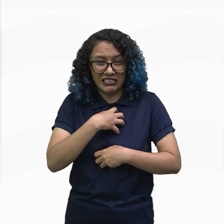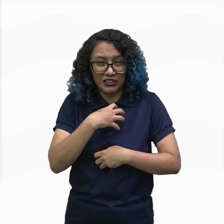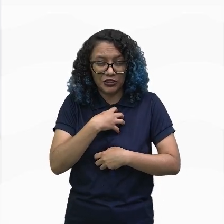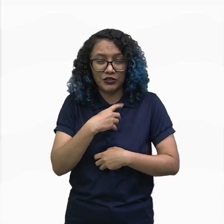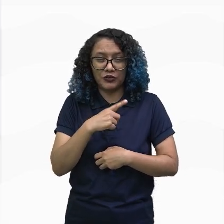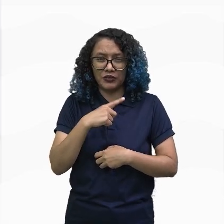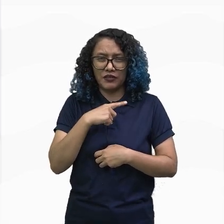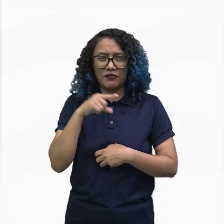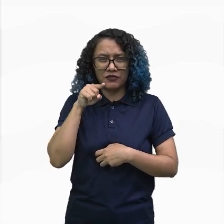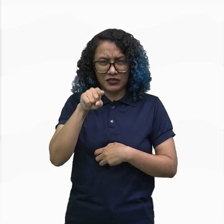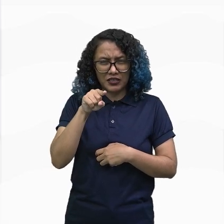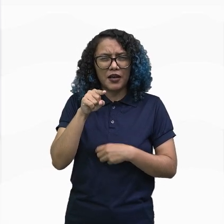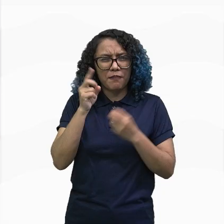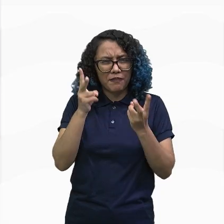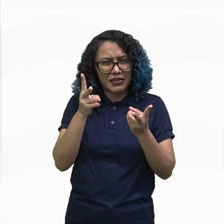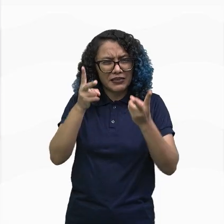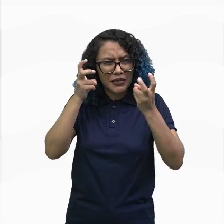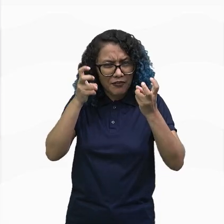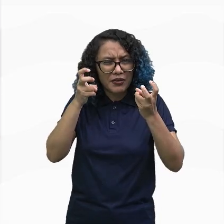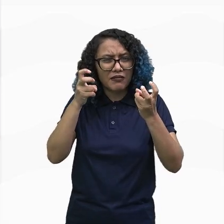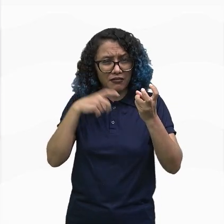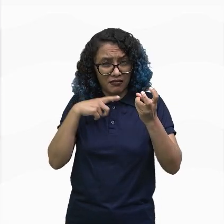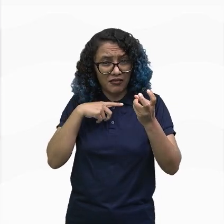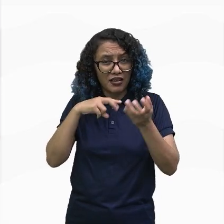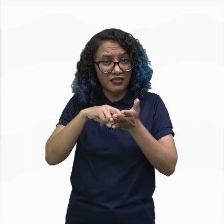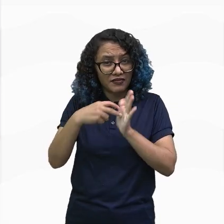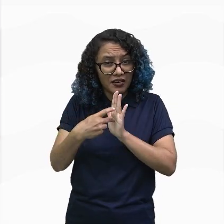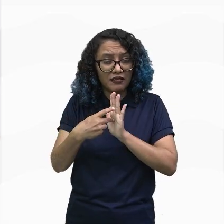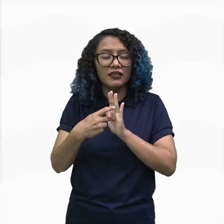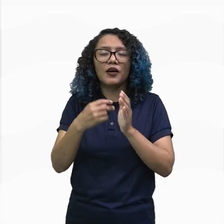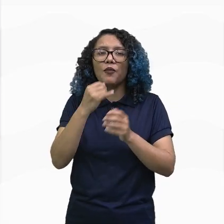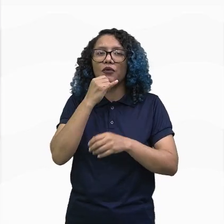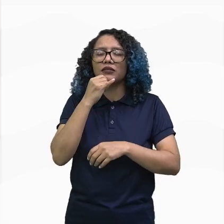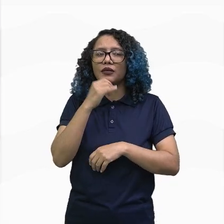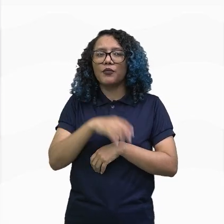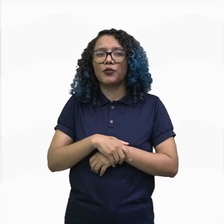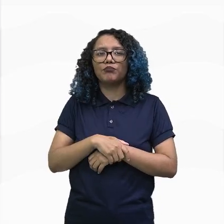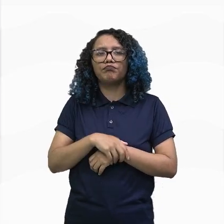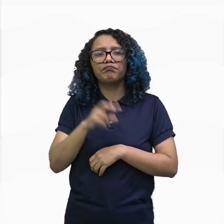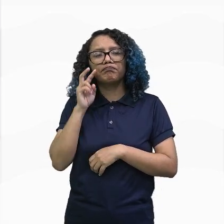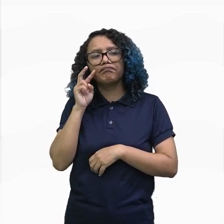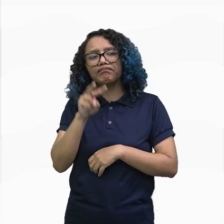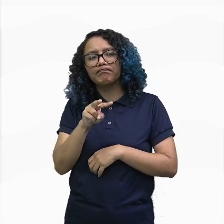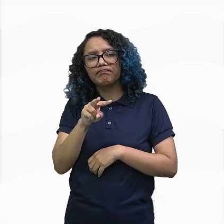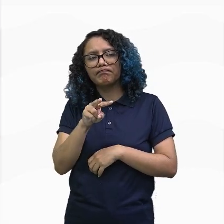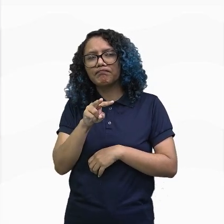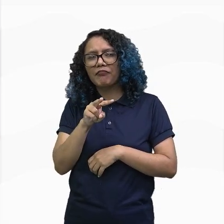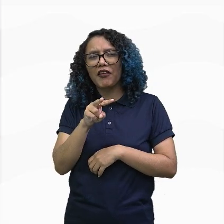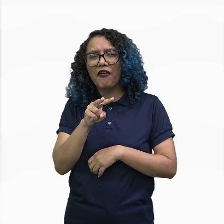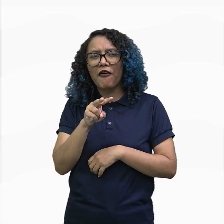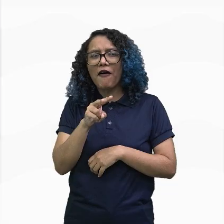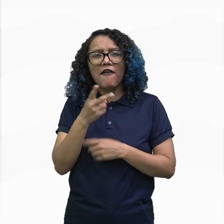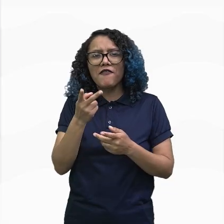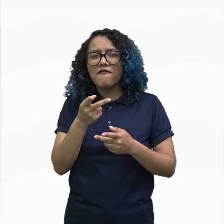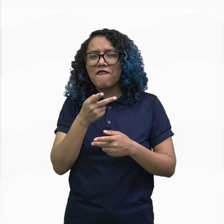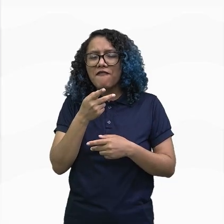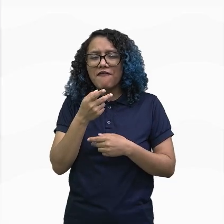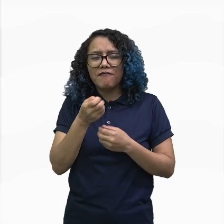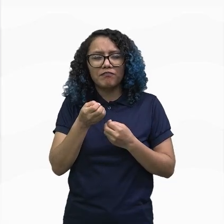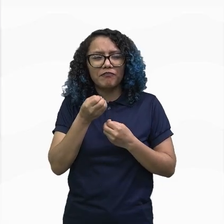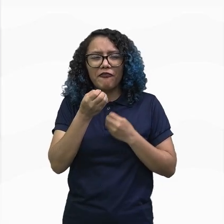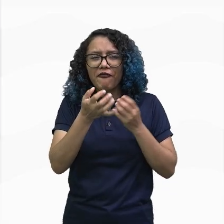está vendo. Então você olha lá, não precisa nem falar algo, mas você vê uma